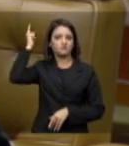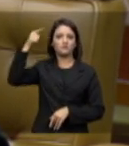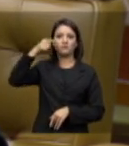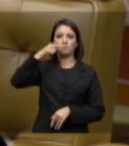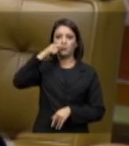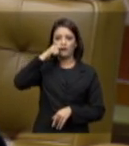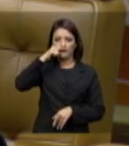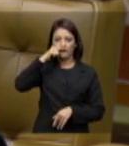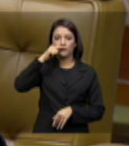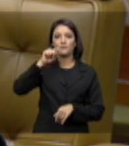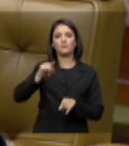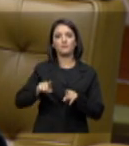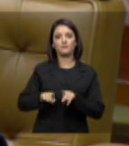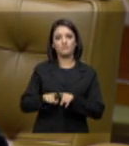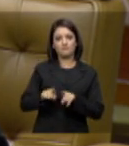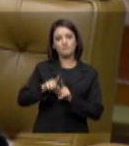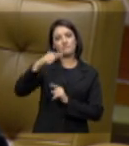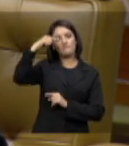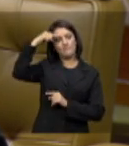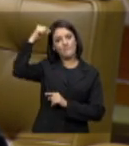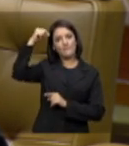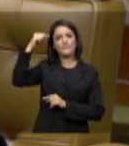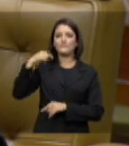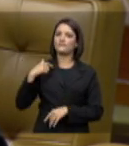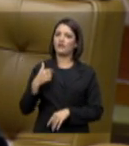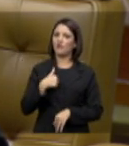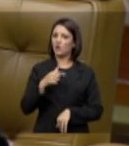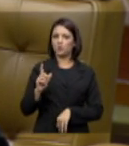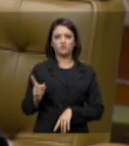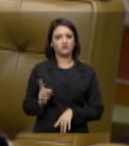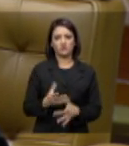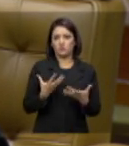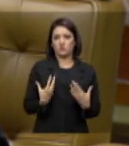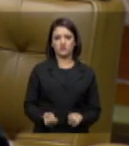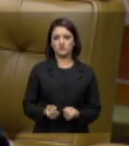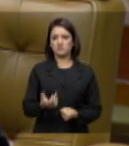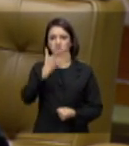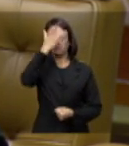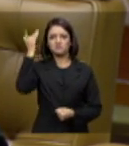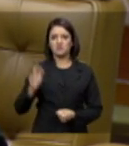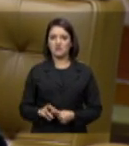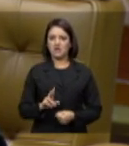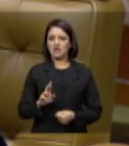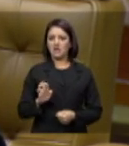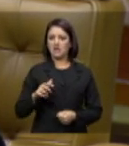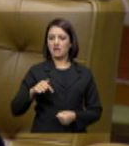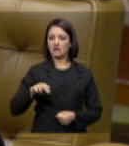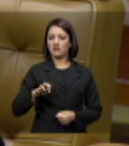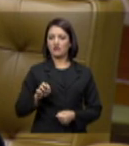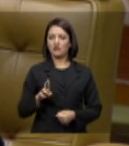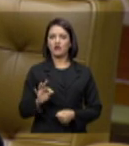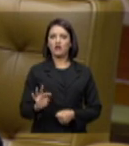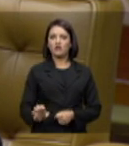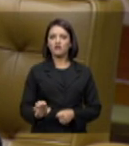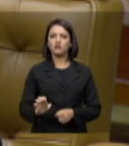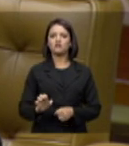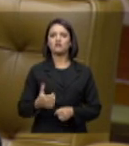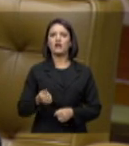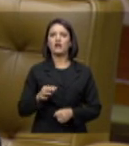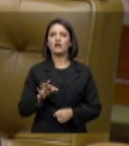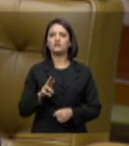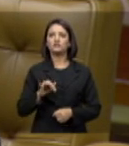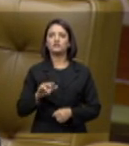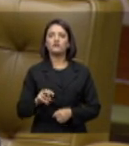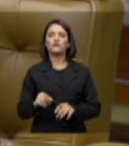ministro edson fachin e do ministro luís roberto barroso eu não reconheço a requerente legitimidade ativa para